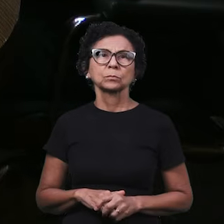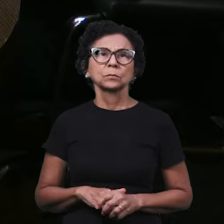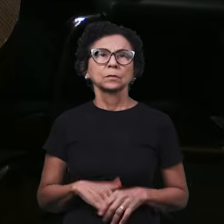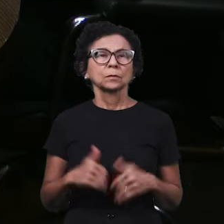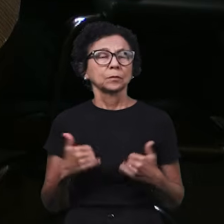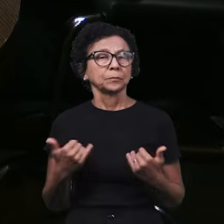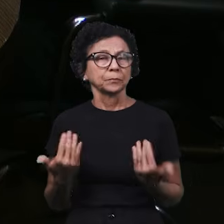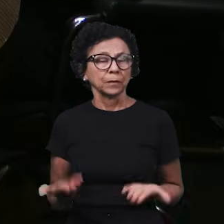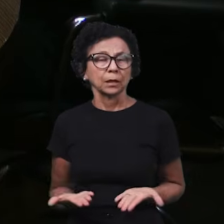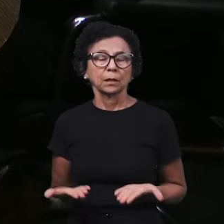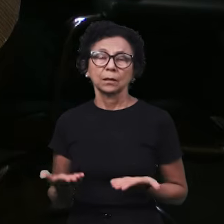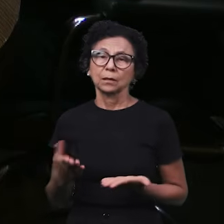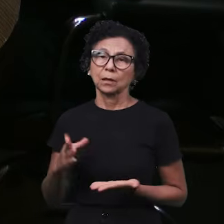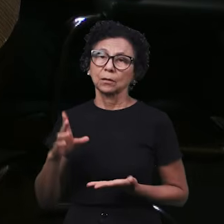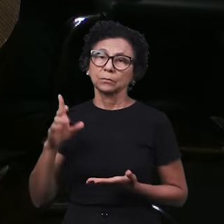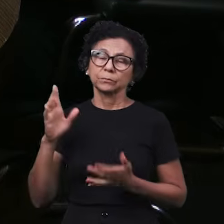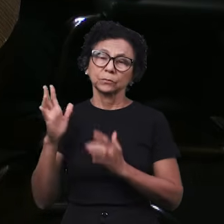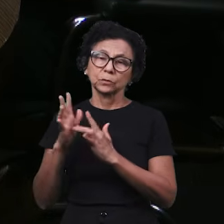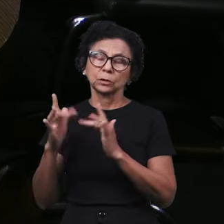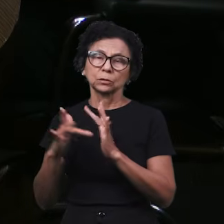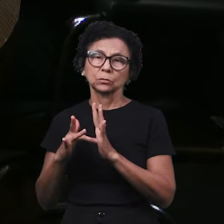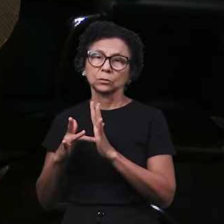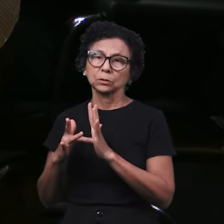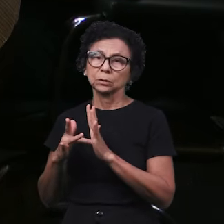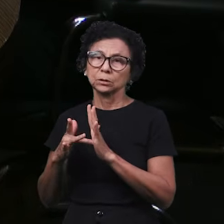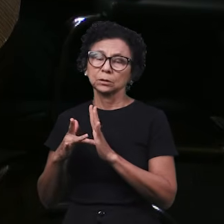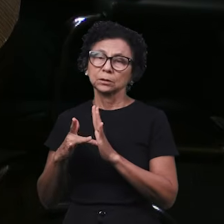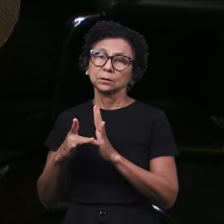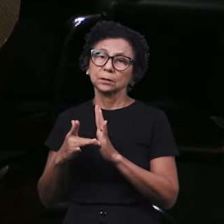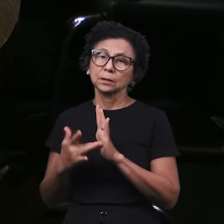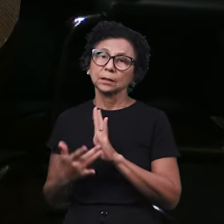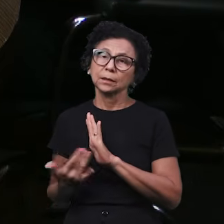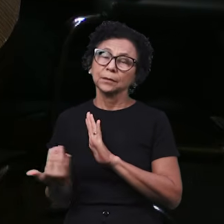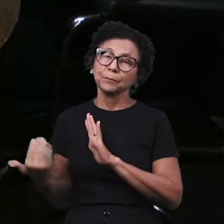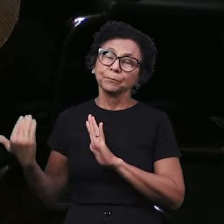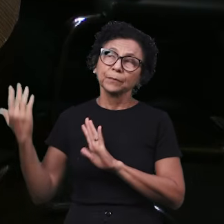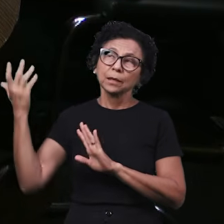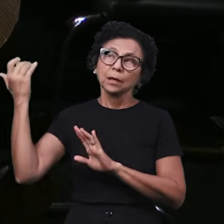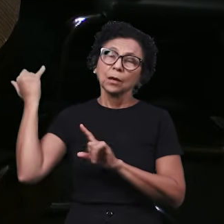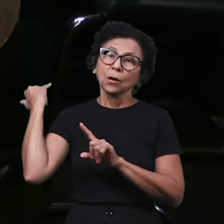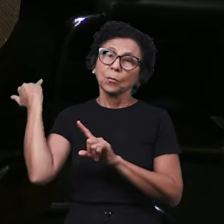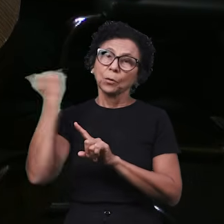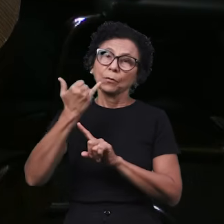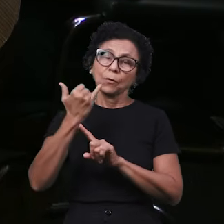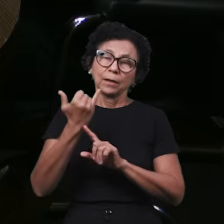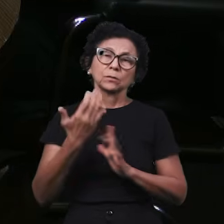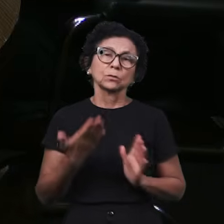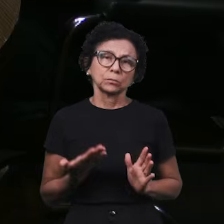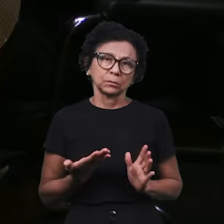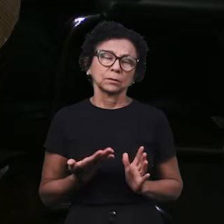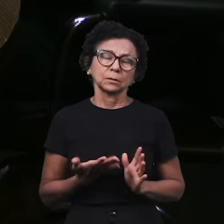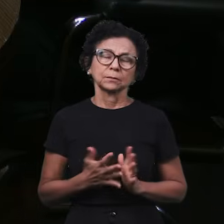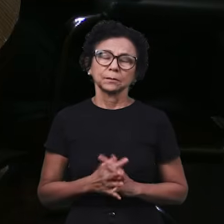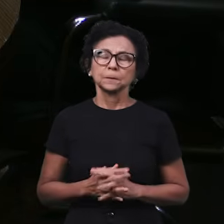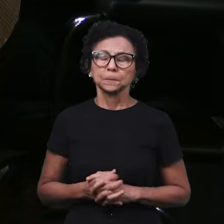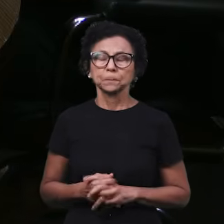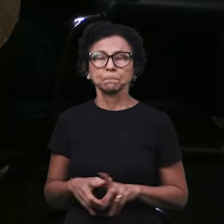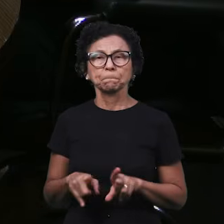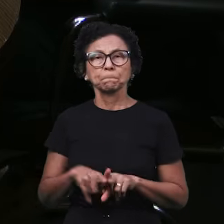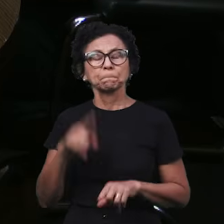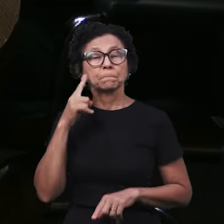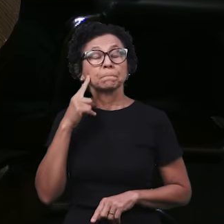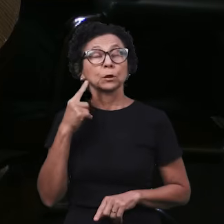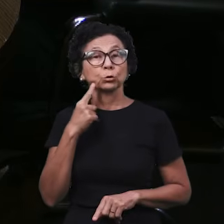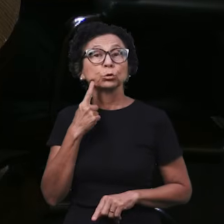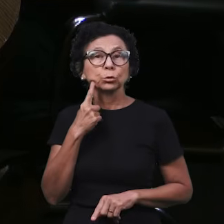né? Que ele revelou os segredos dela. E aqui é a mesma coisa do louvor. Quando a gente traz o profético para o surdo, ele vai conseguir entender o significado